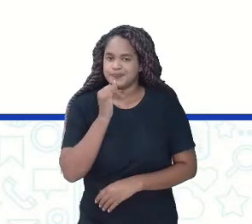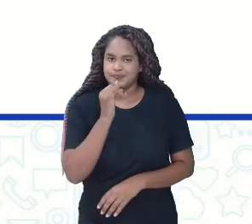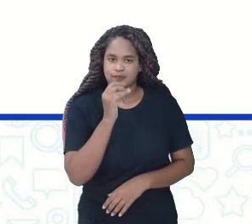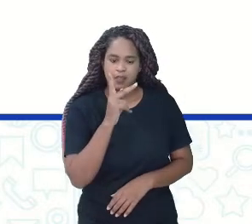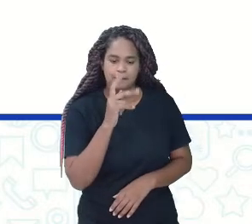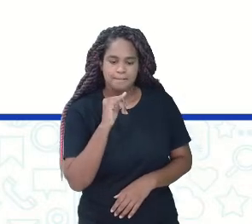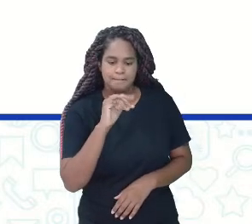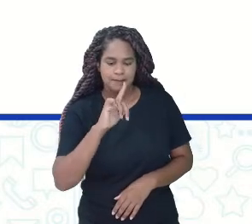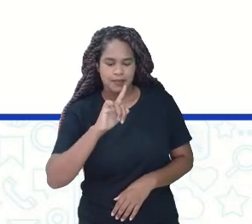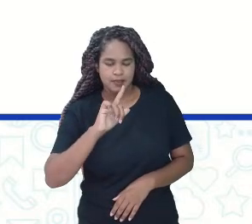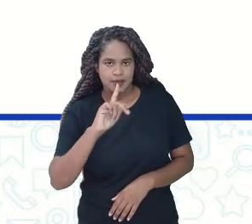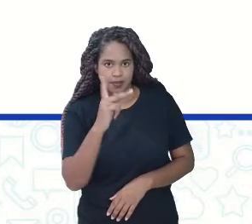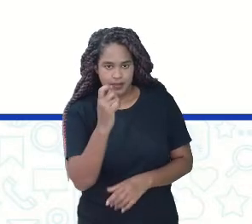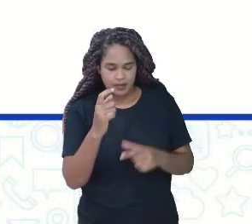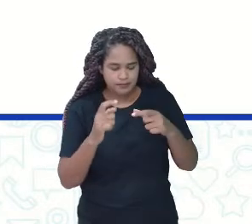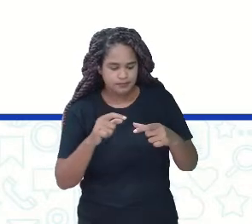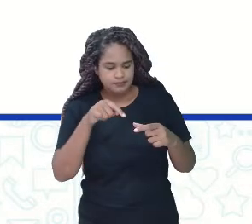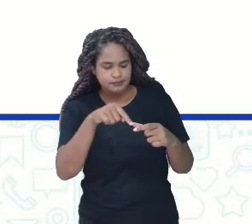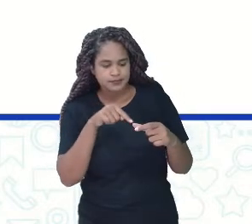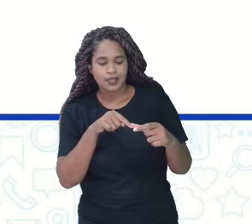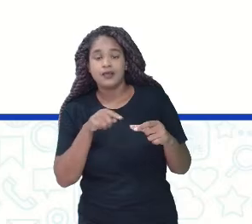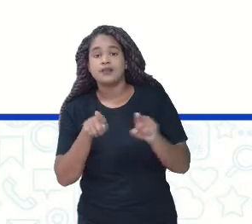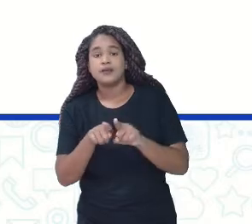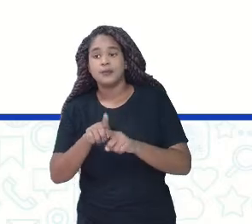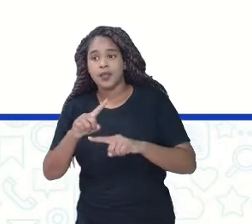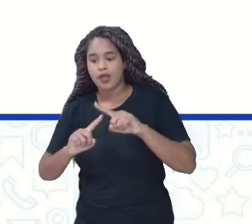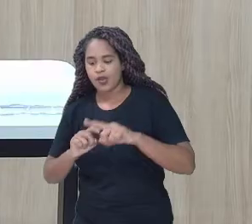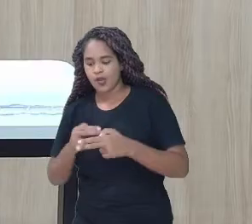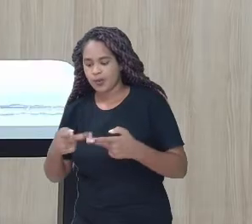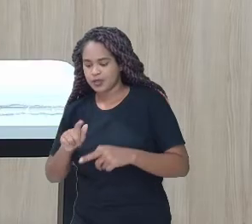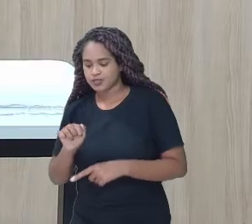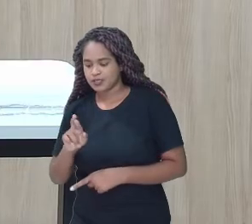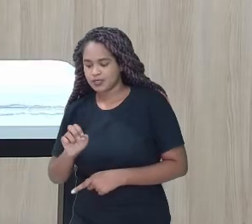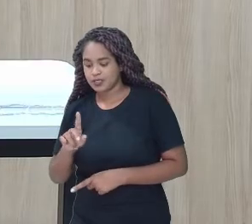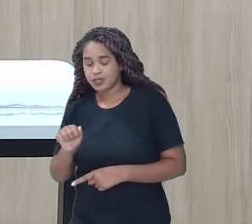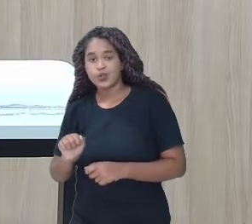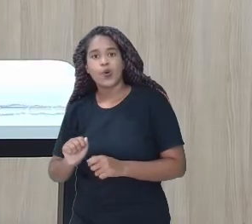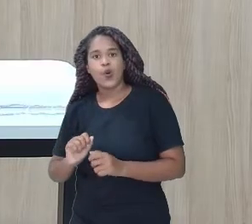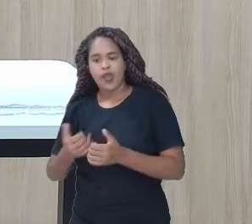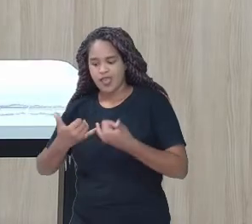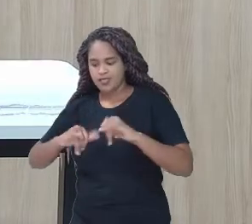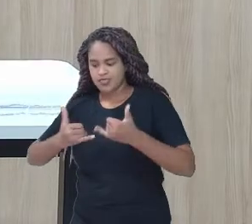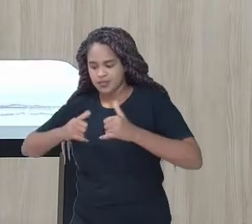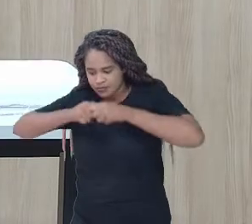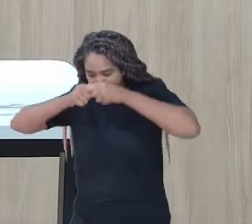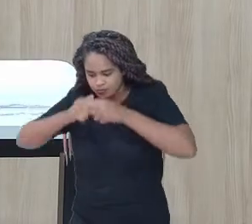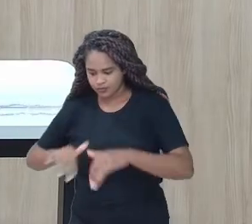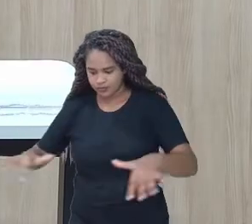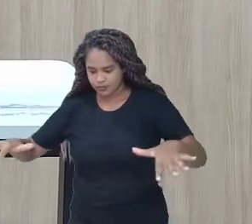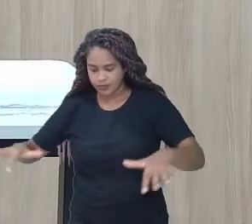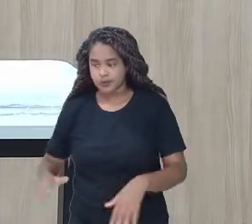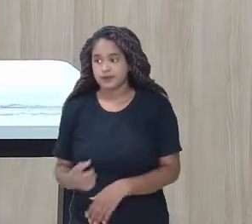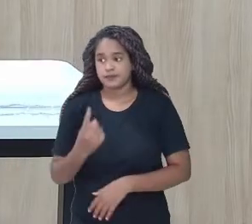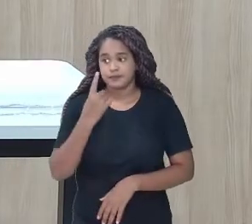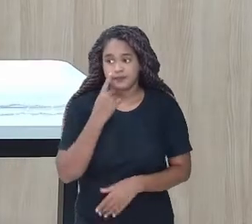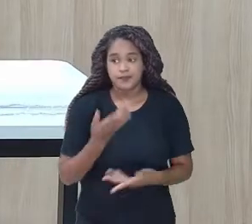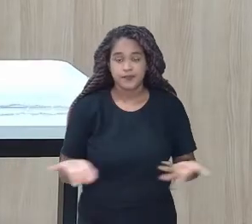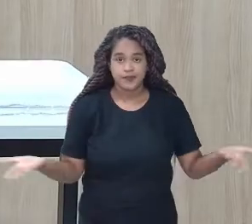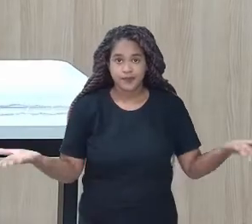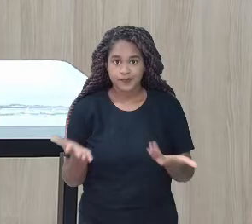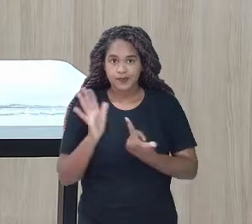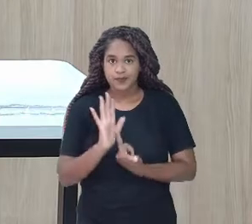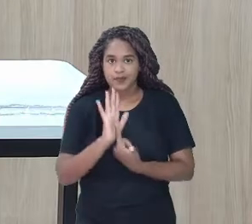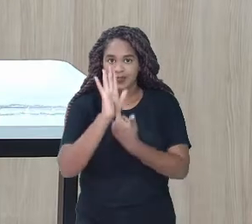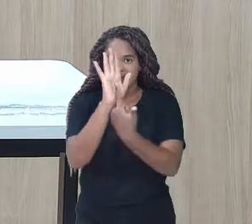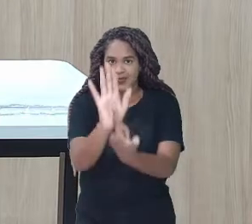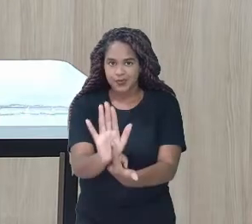baterias e também geradores, aqueles que geram energia. Então, eu trouxe aqui mais um circuitozinho,